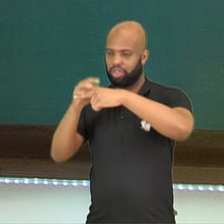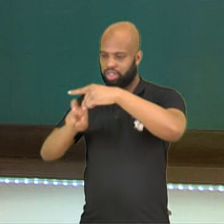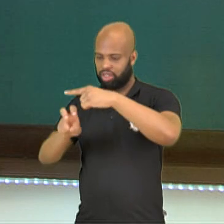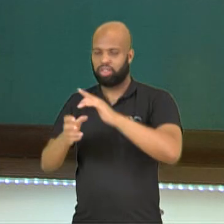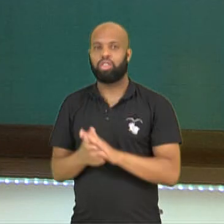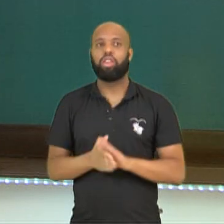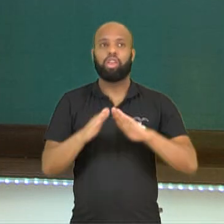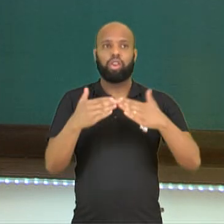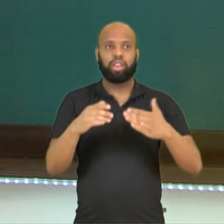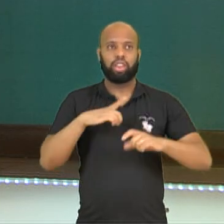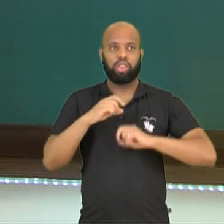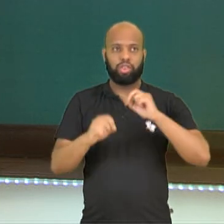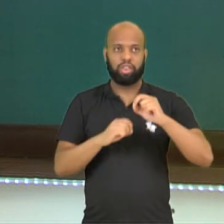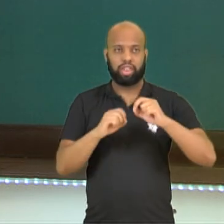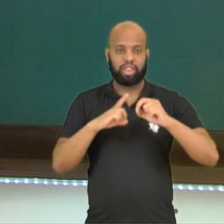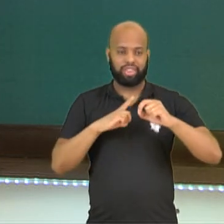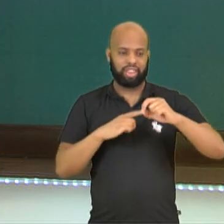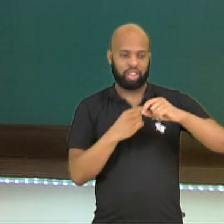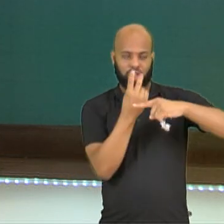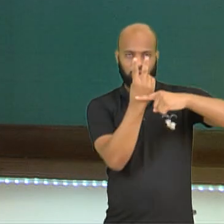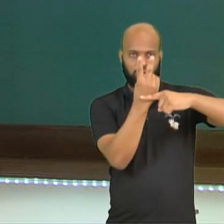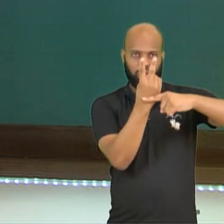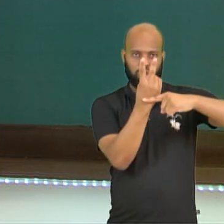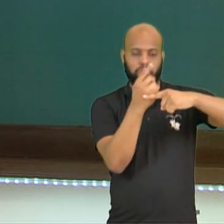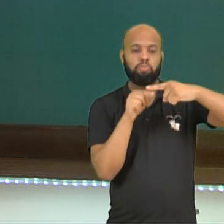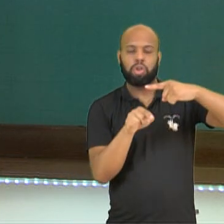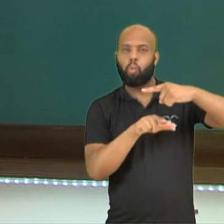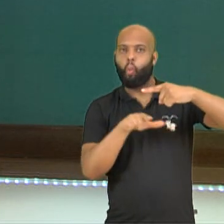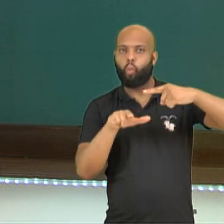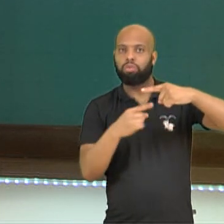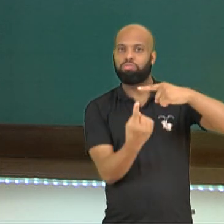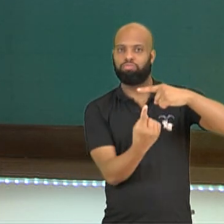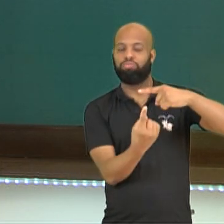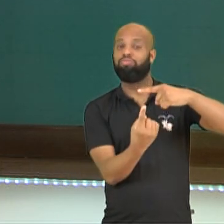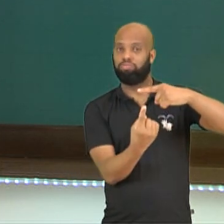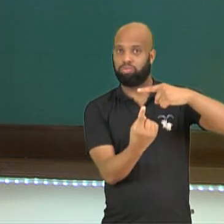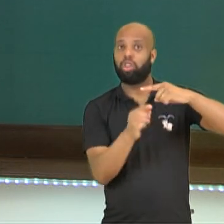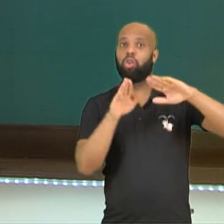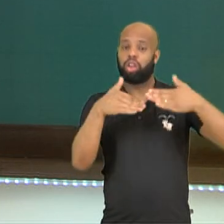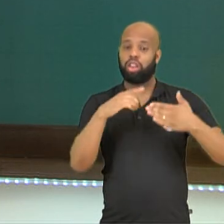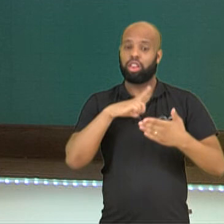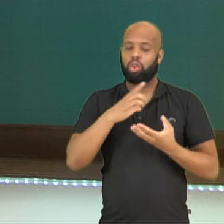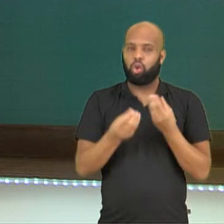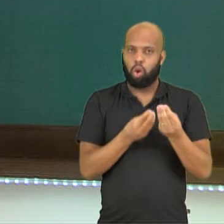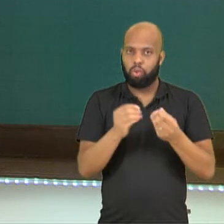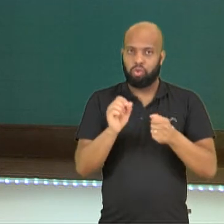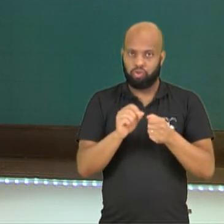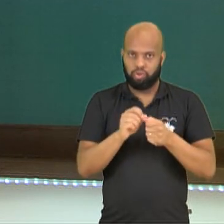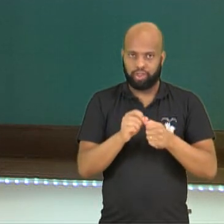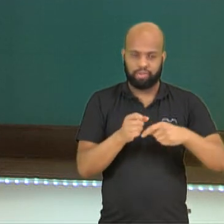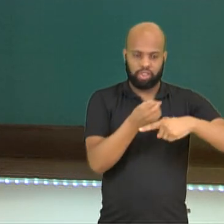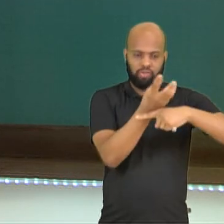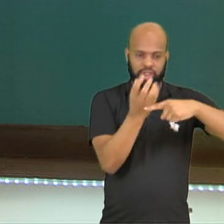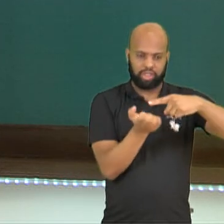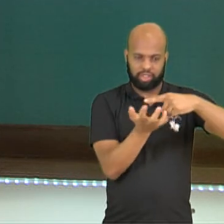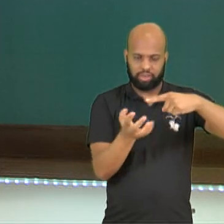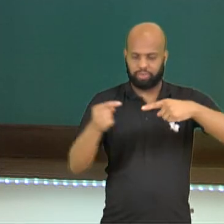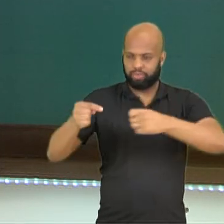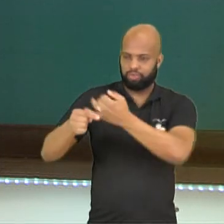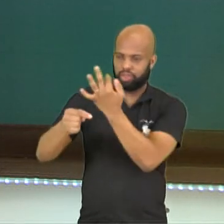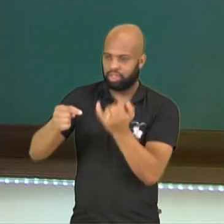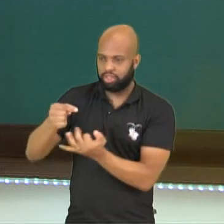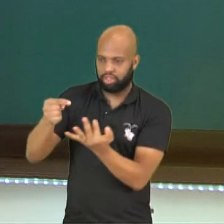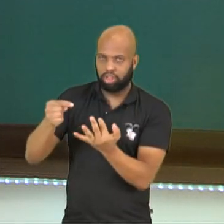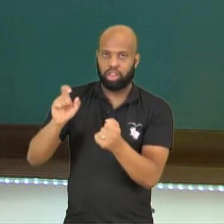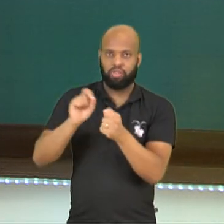o denominador do 2 é 1. E numa multiplicação de fração, você multiplica de cima com de cima, põe em cima. De baixo